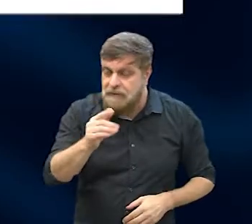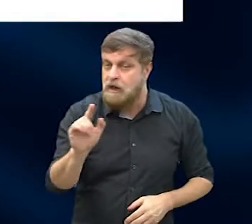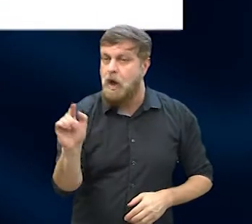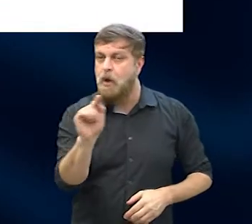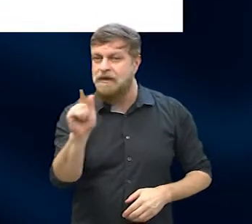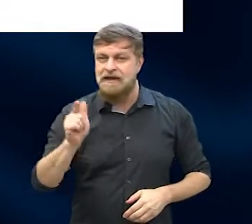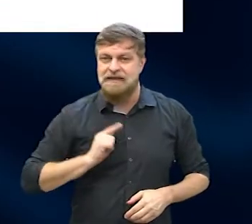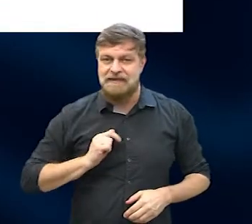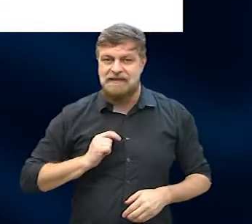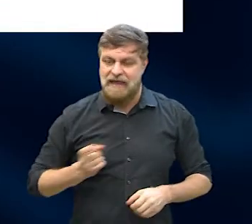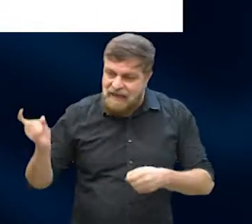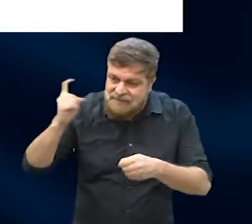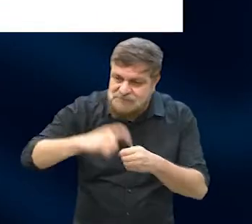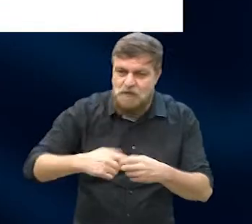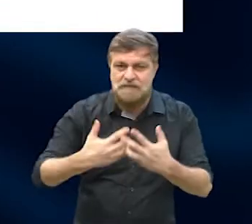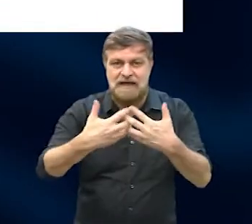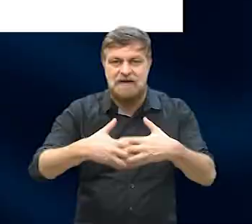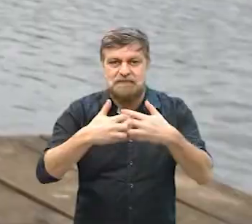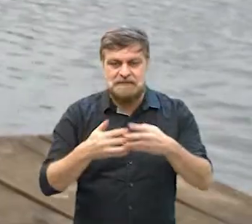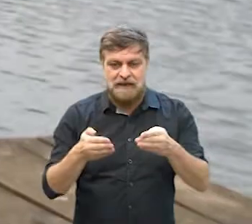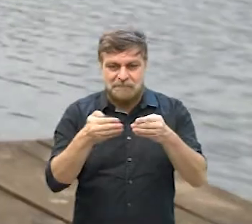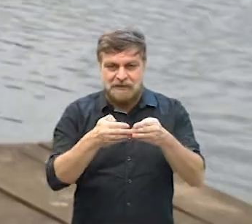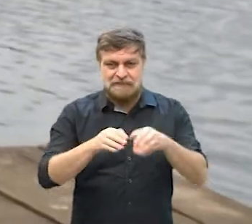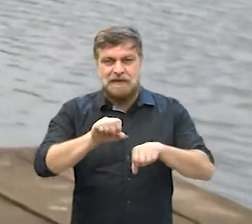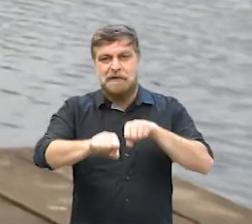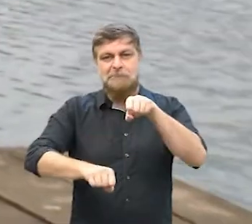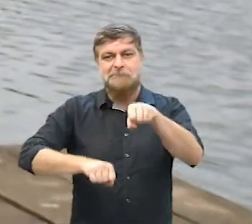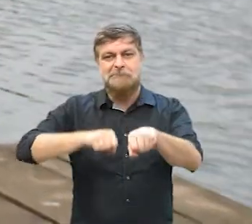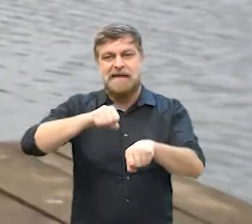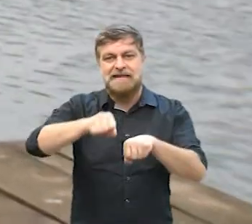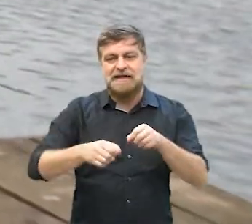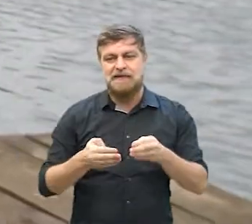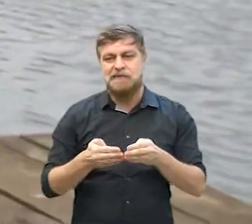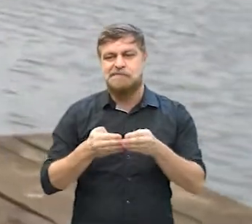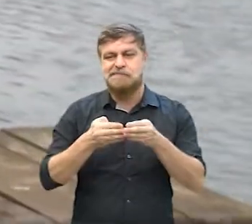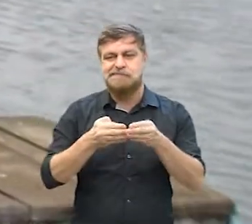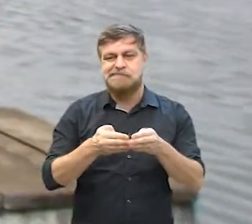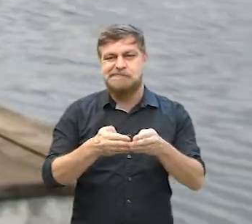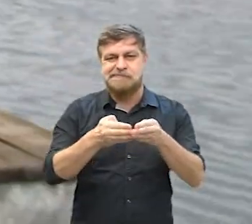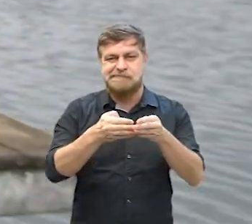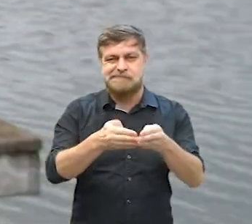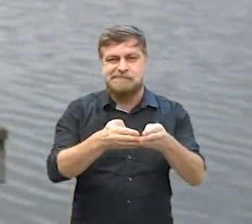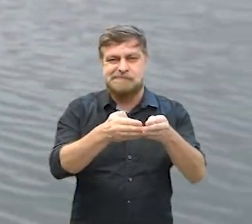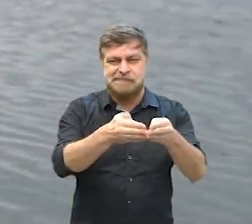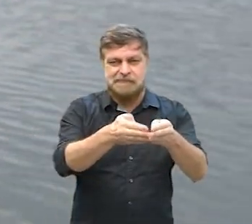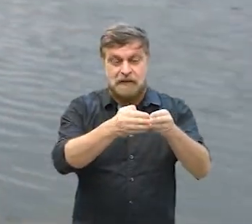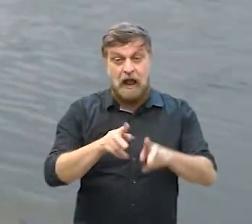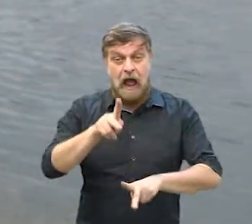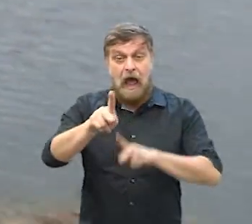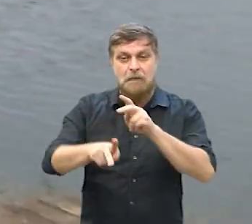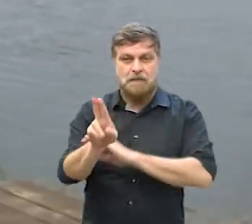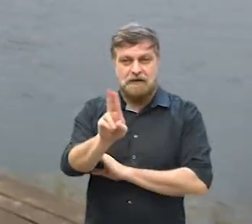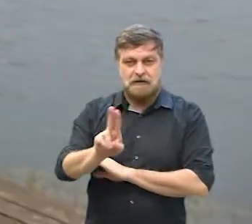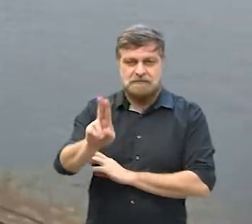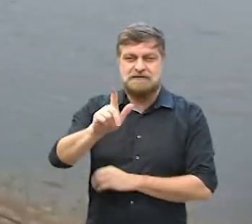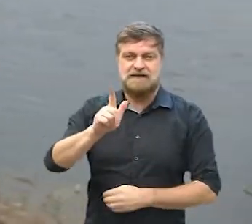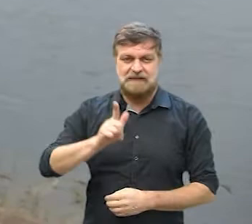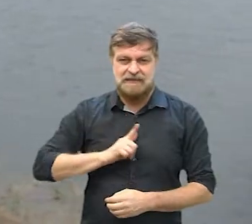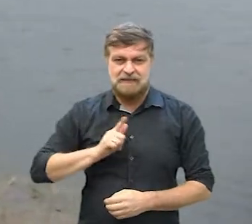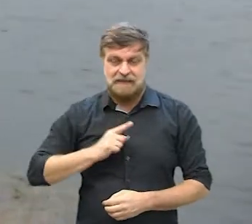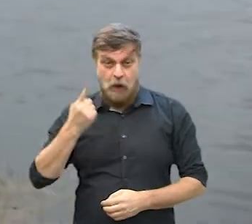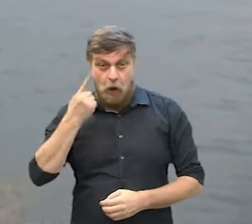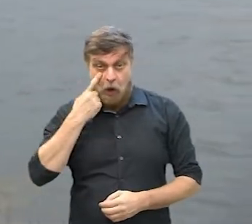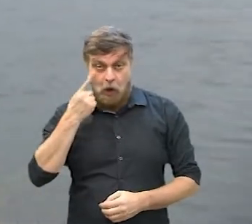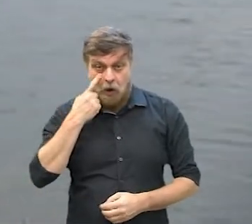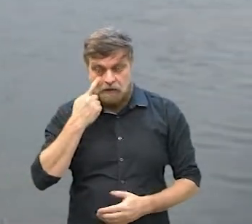isso ele pede também a reativação do pedalinho como é um local muito utilizado pela população e nós temos